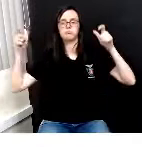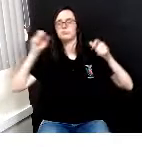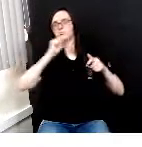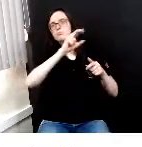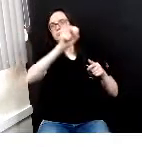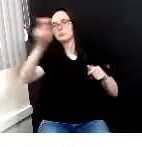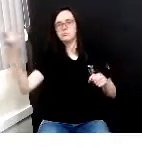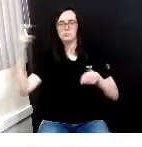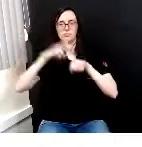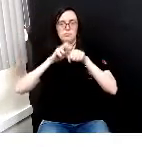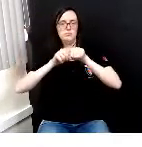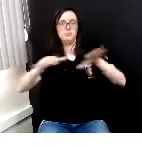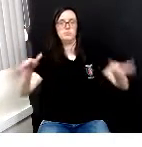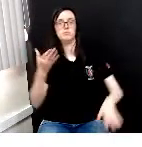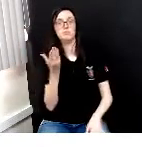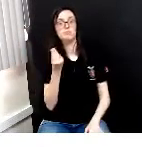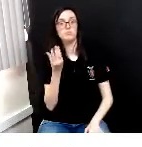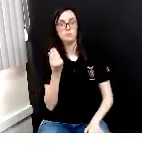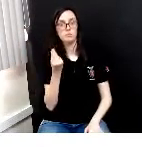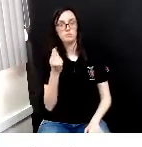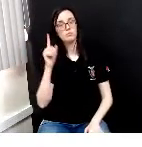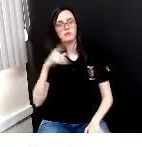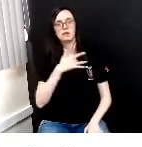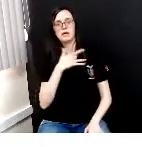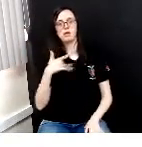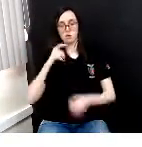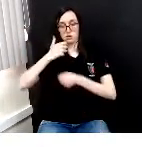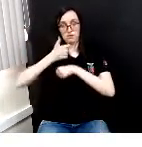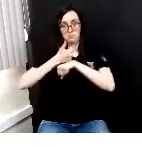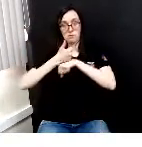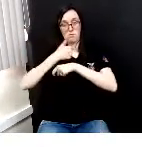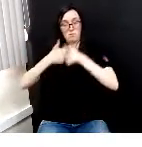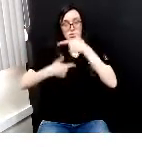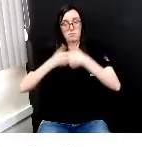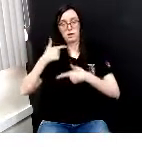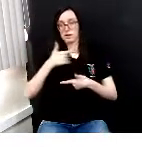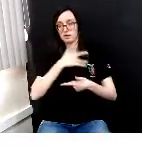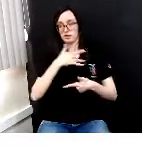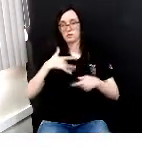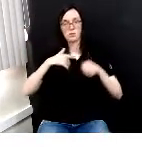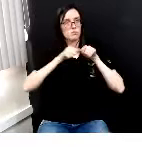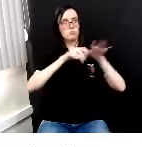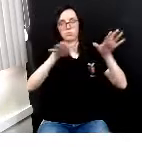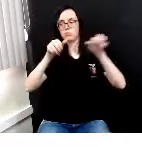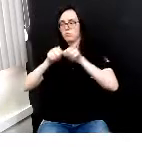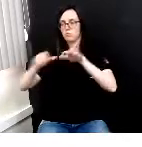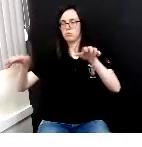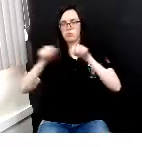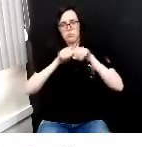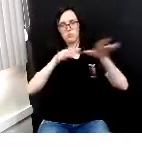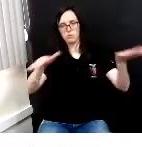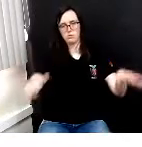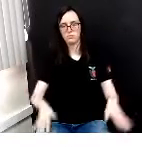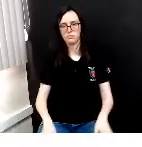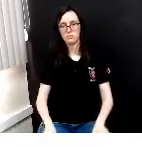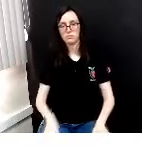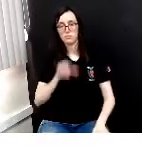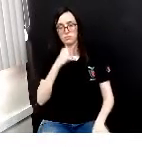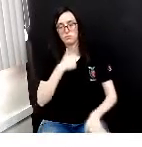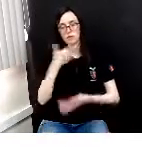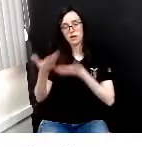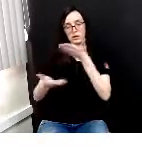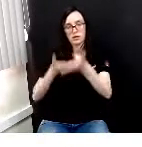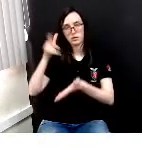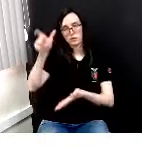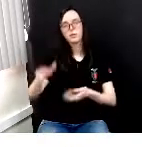de coronavírus pelos profissionais de saúde. Os profissionais de saúde que vão fazer o atendimento desse paciente também